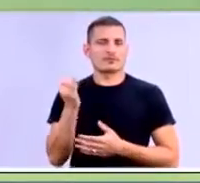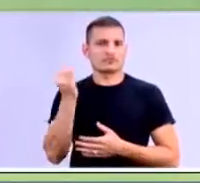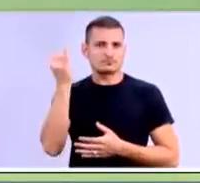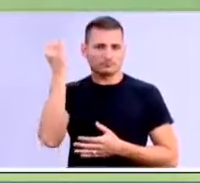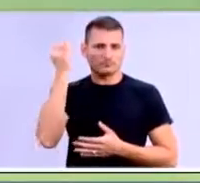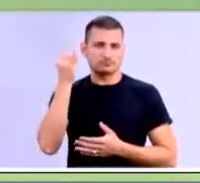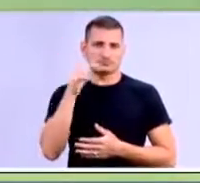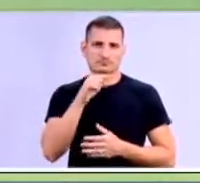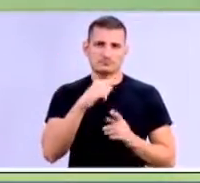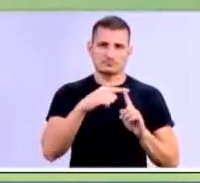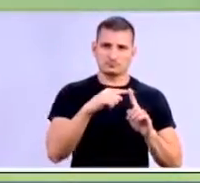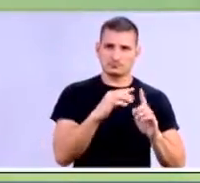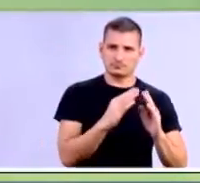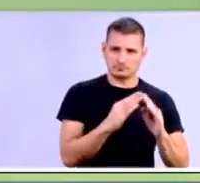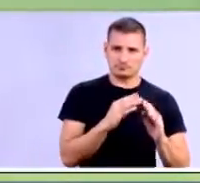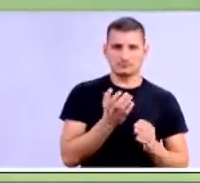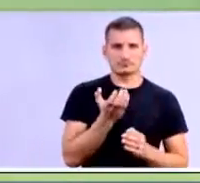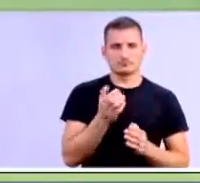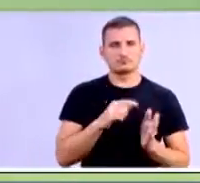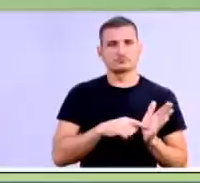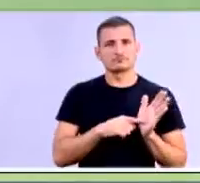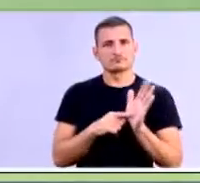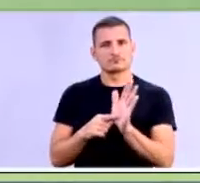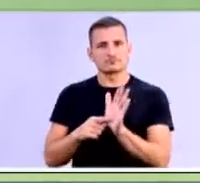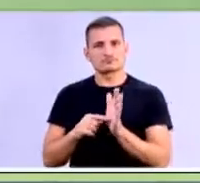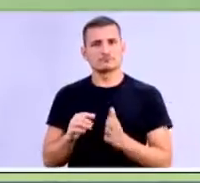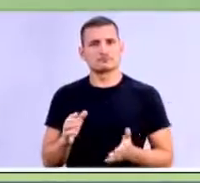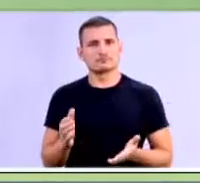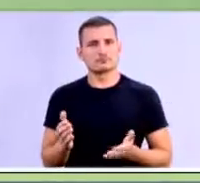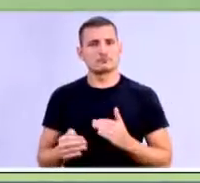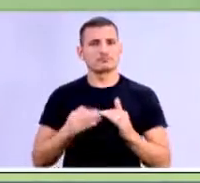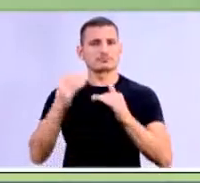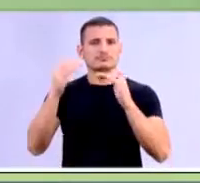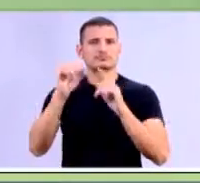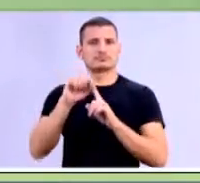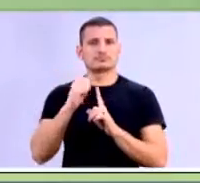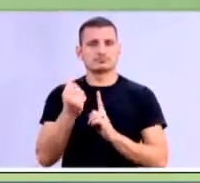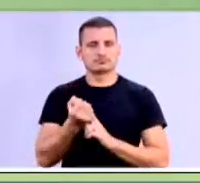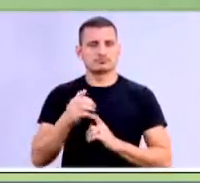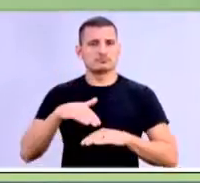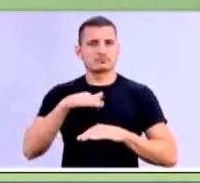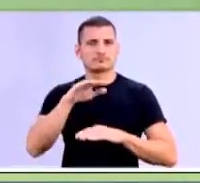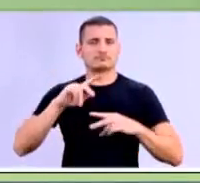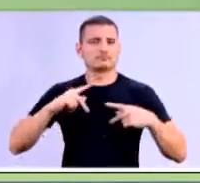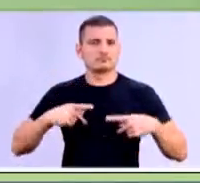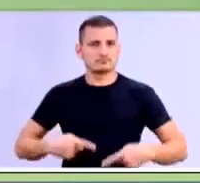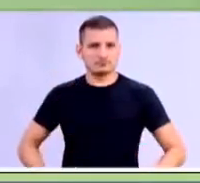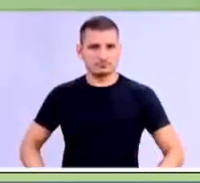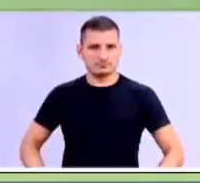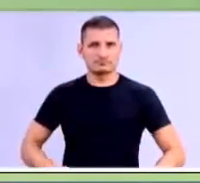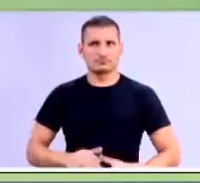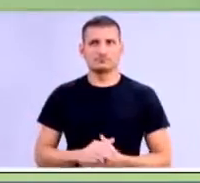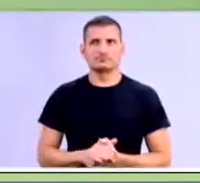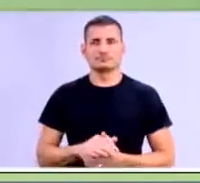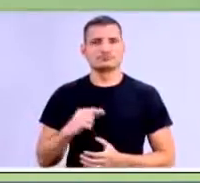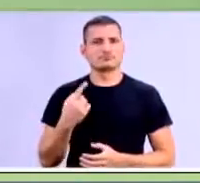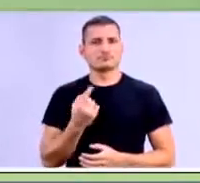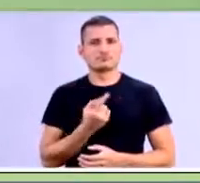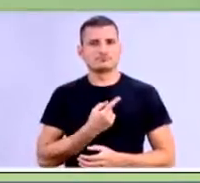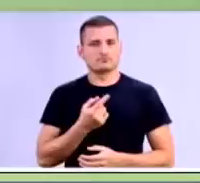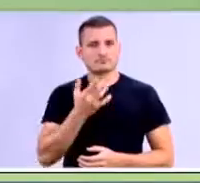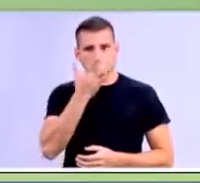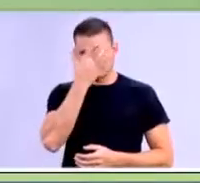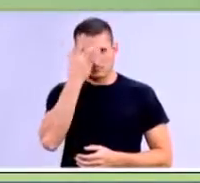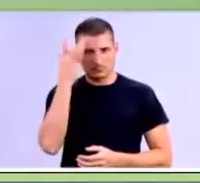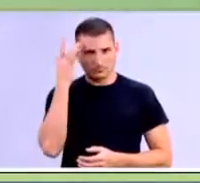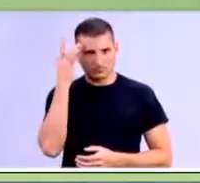importância para a igreja. Queremos ajudar a construir uma sociedade mais humana e mais divina, disse. Sermos pessoas de